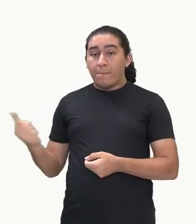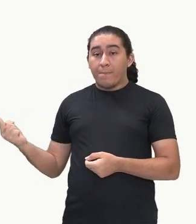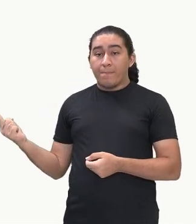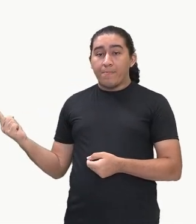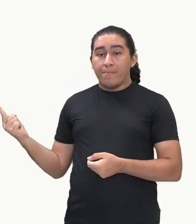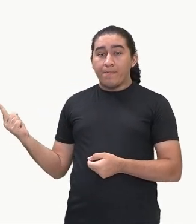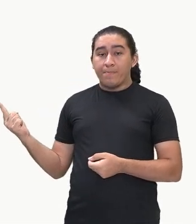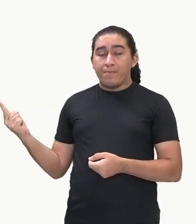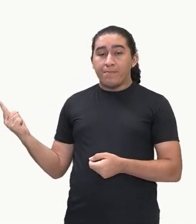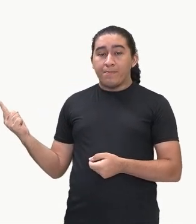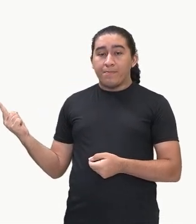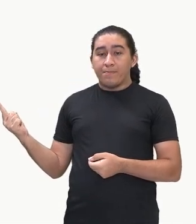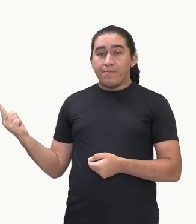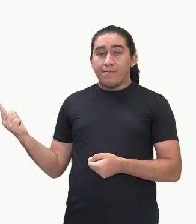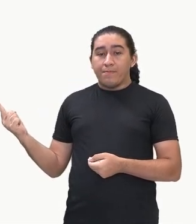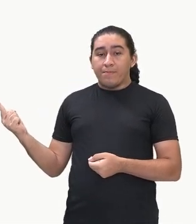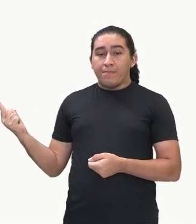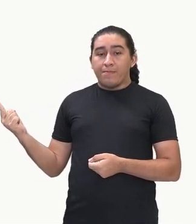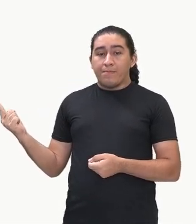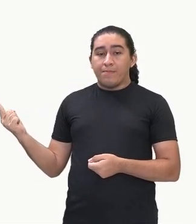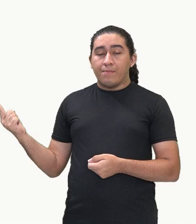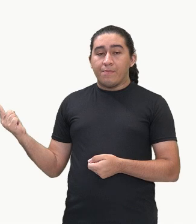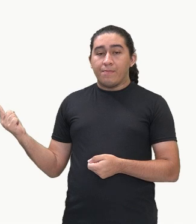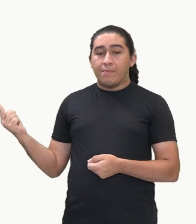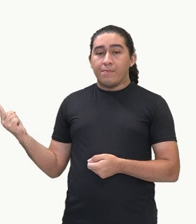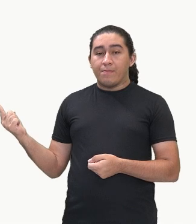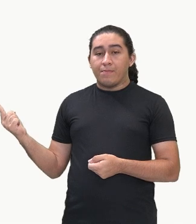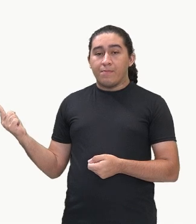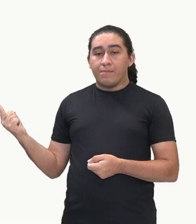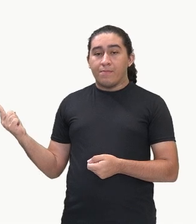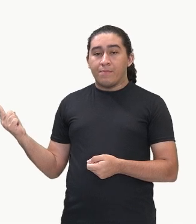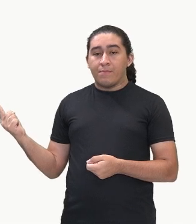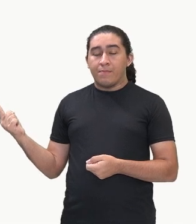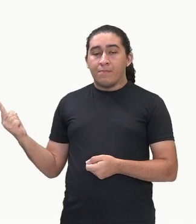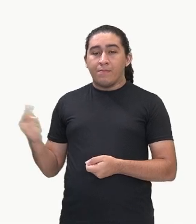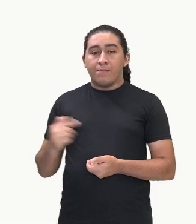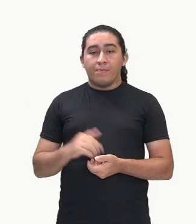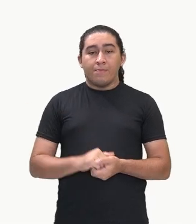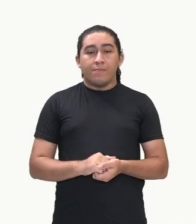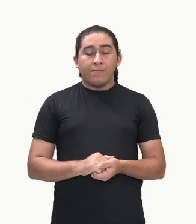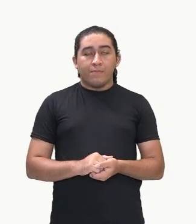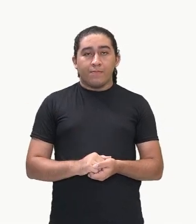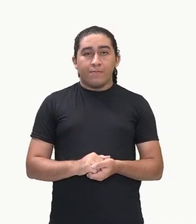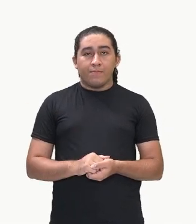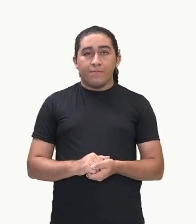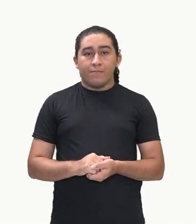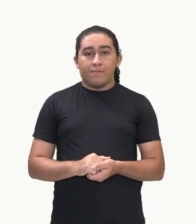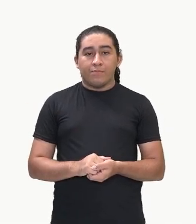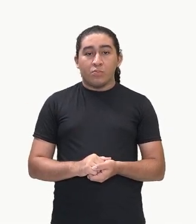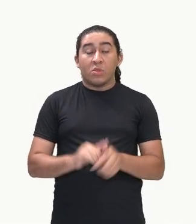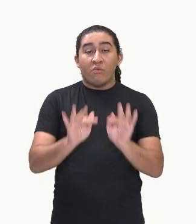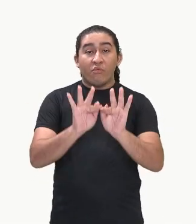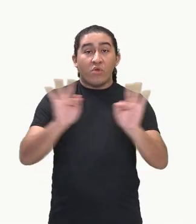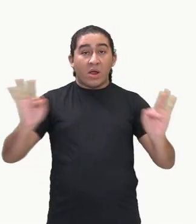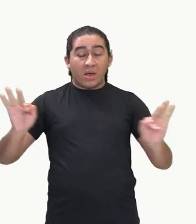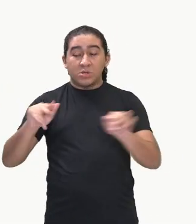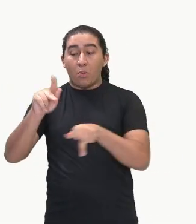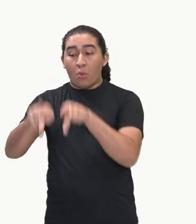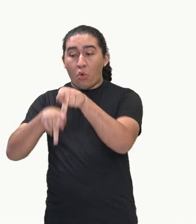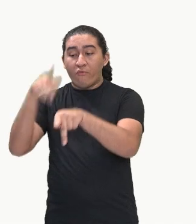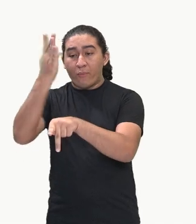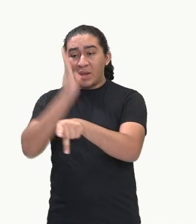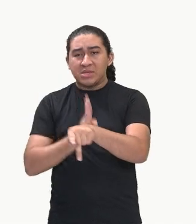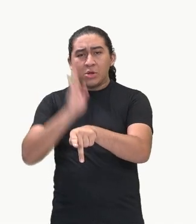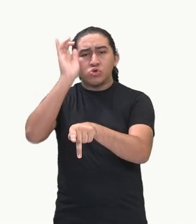brasileiro sonha com uma solução para os problemas sociais do país. O povo